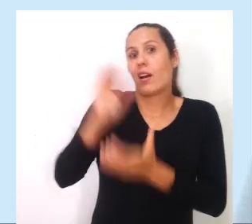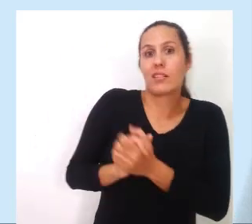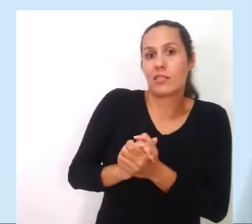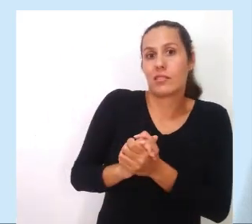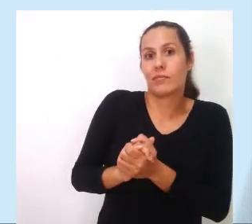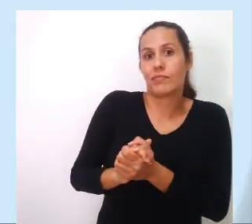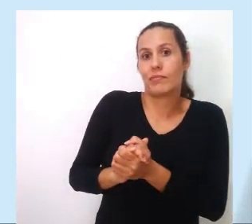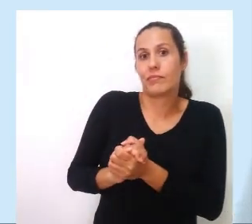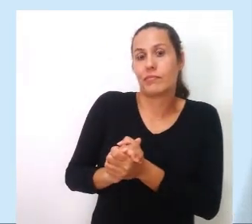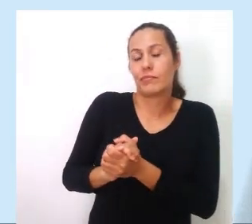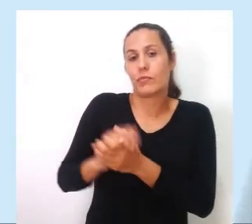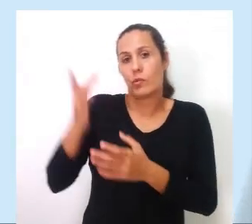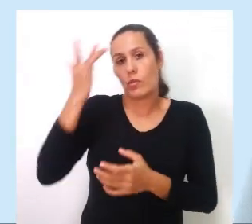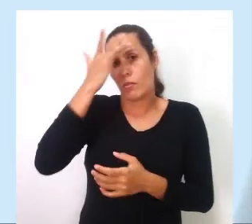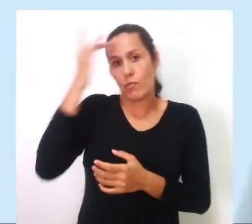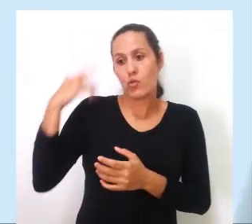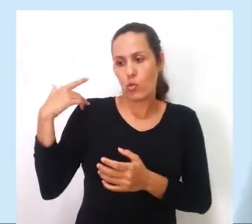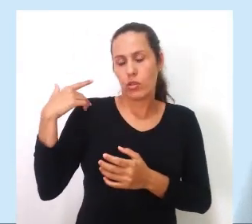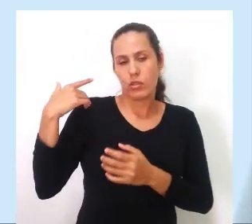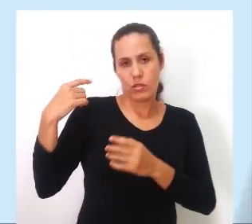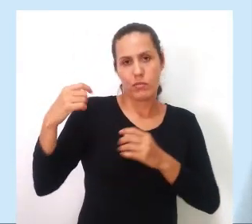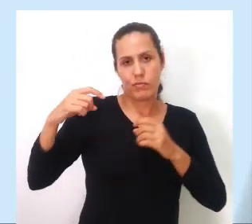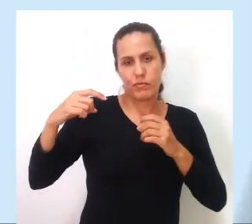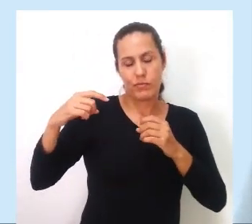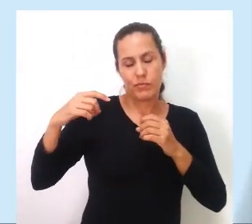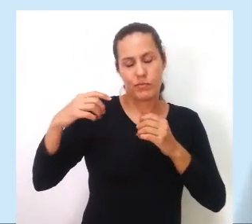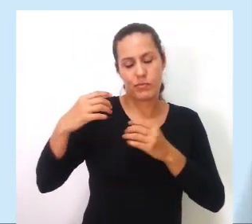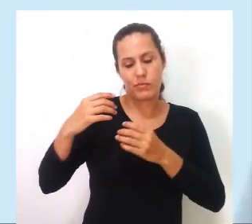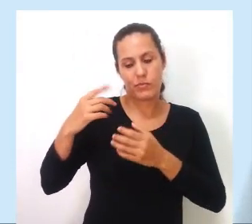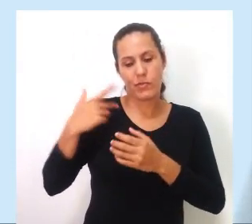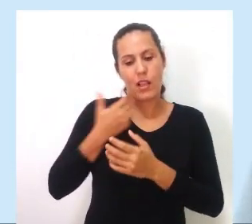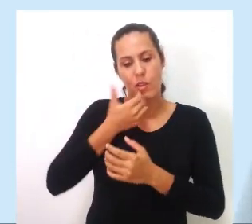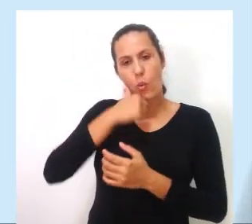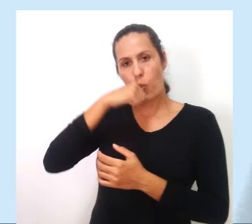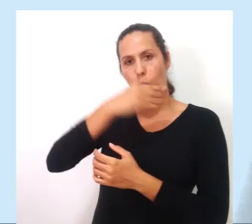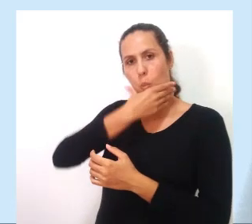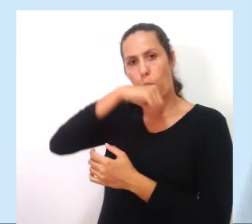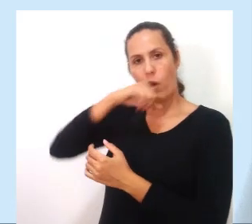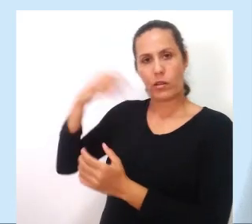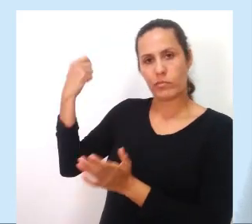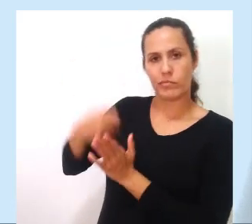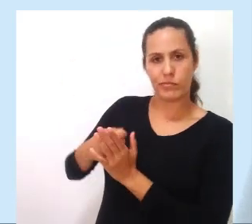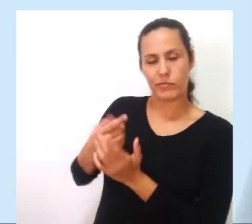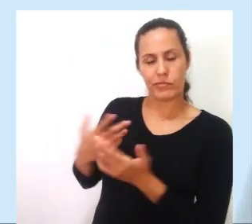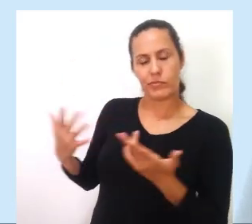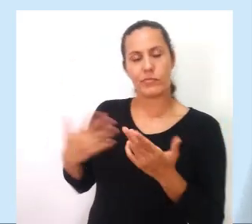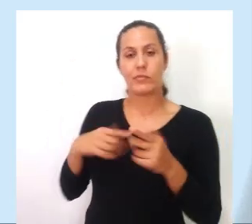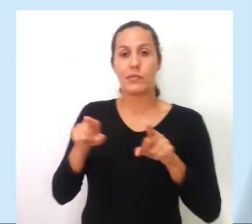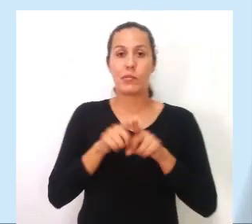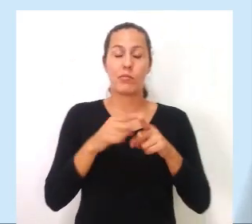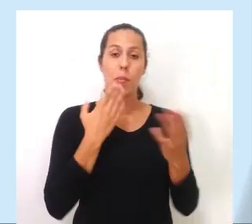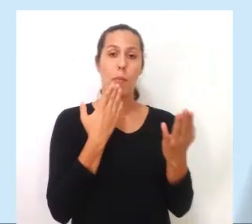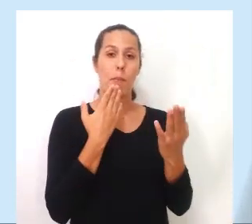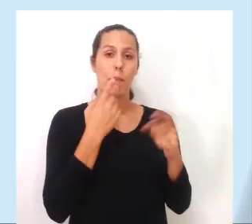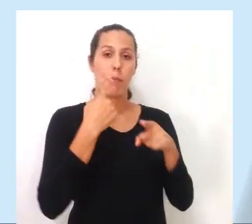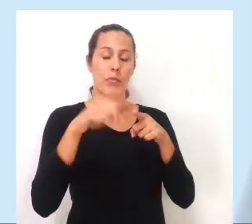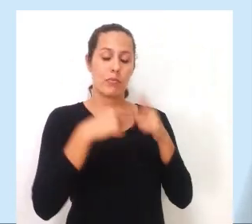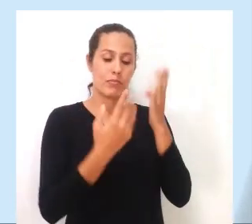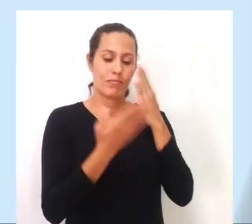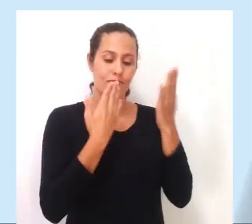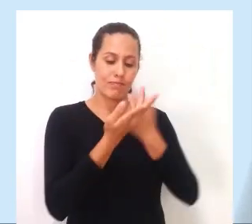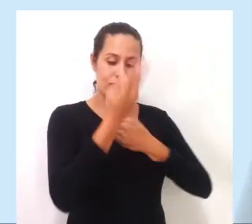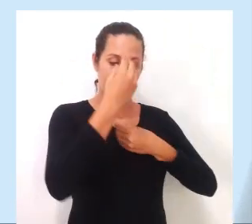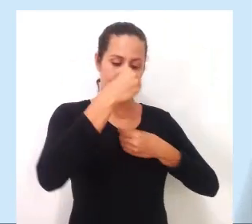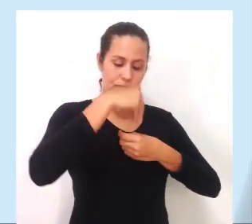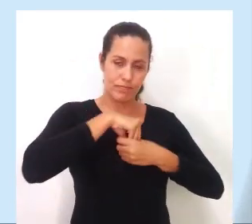casar com a pessoa que a engravidou. Existe um problema psicológico,